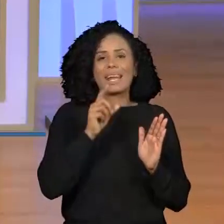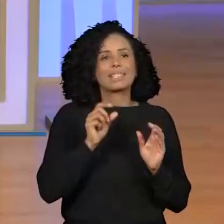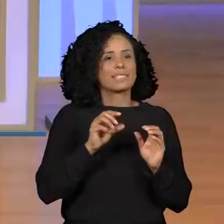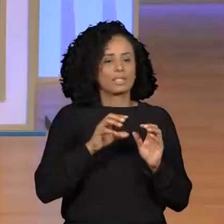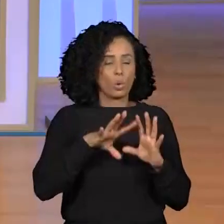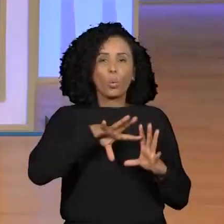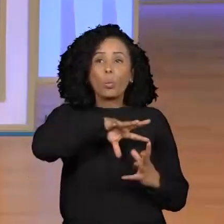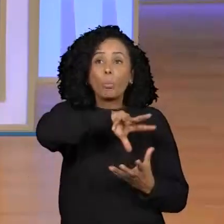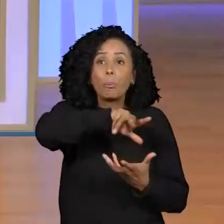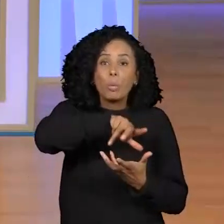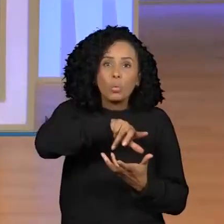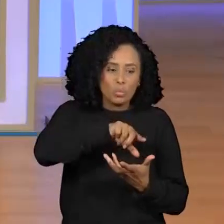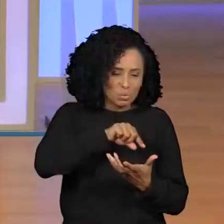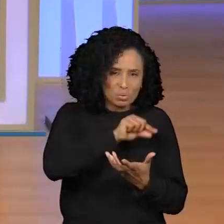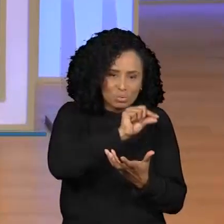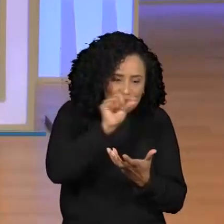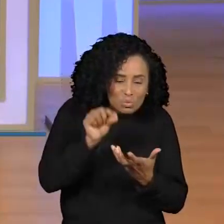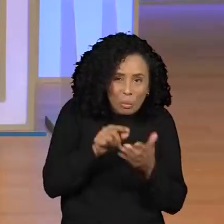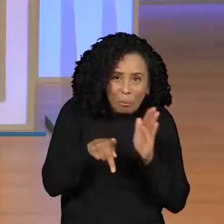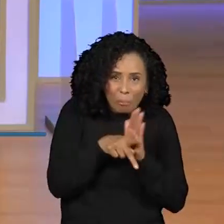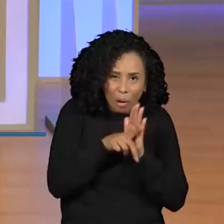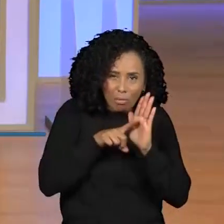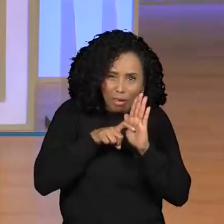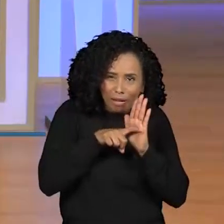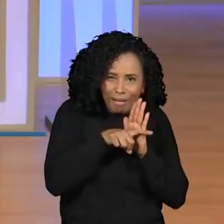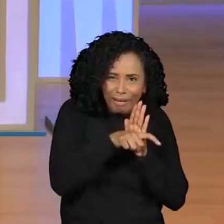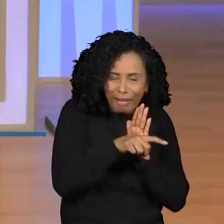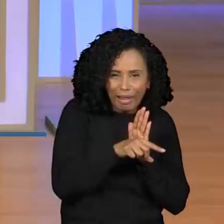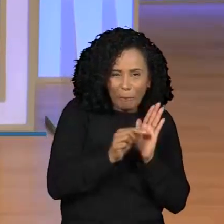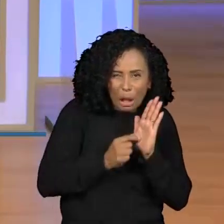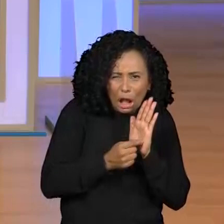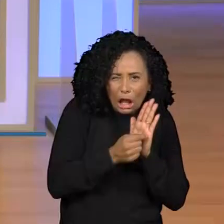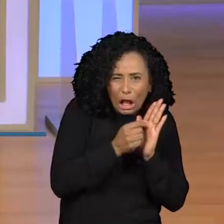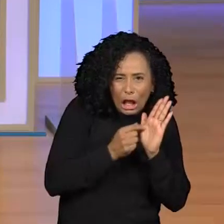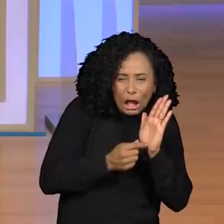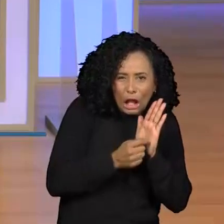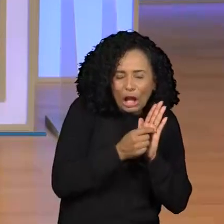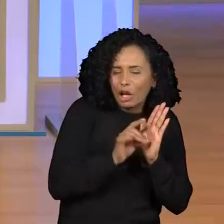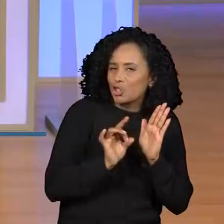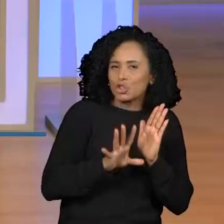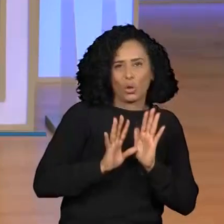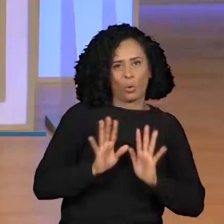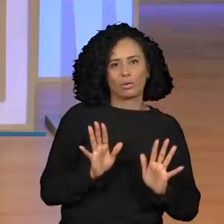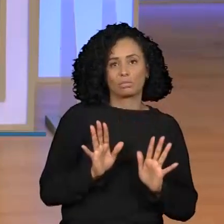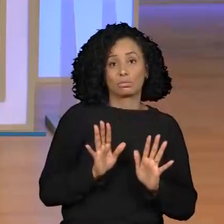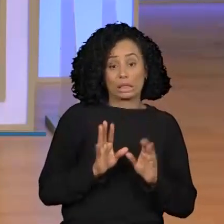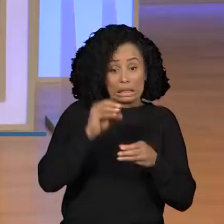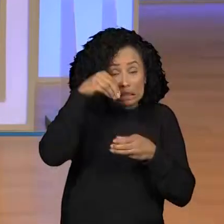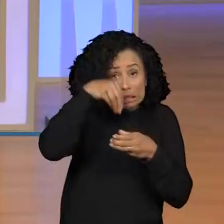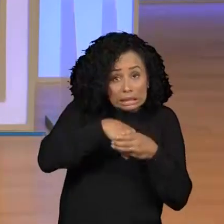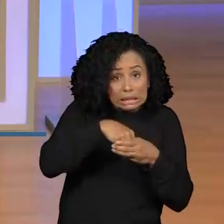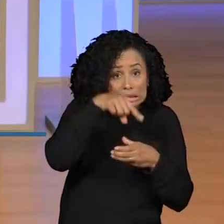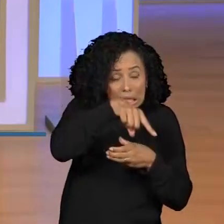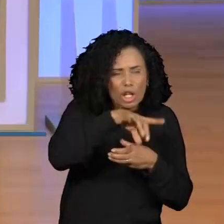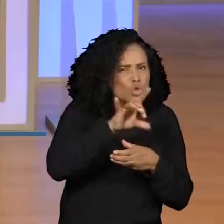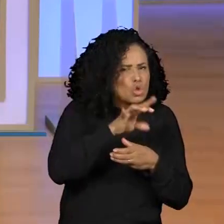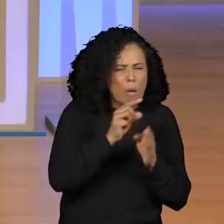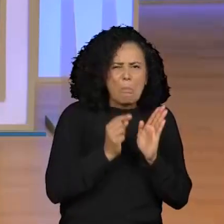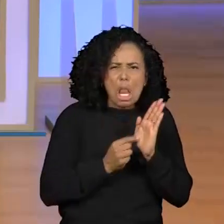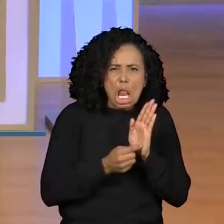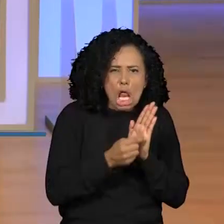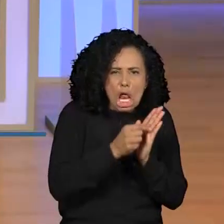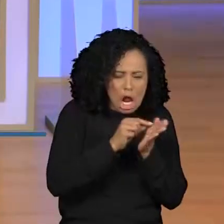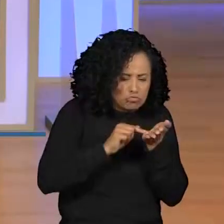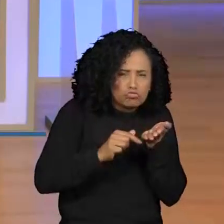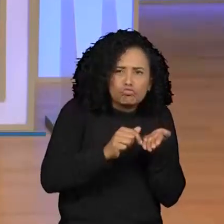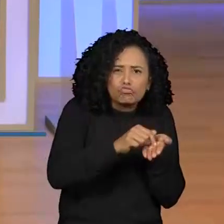que é específico para elas, é um reino onde só tem as bactérias. E dentro desse reino que só tem bactérias, a gente